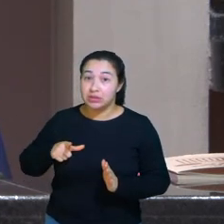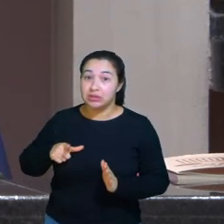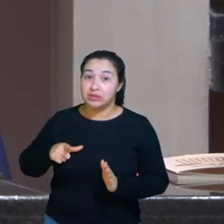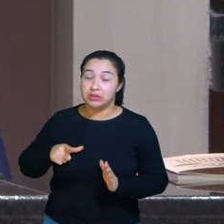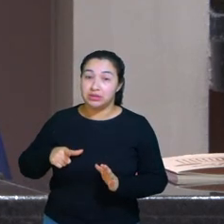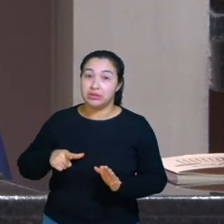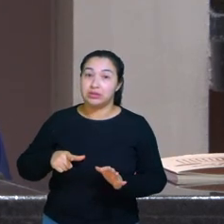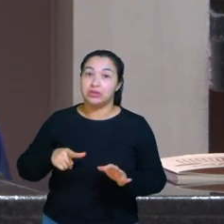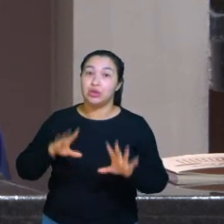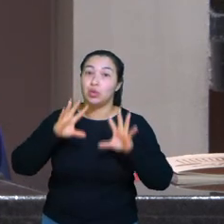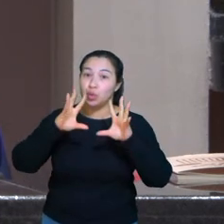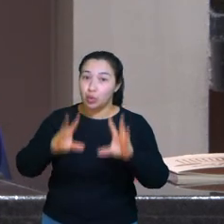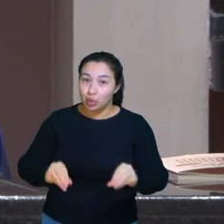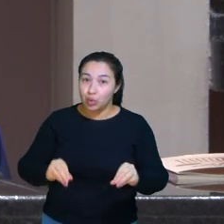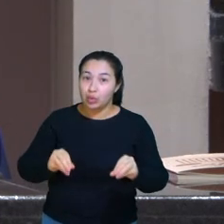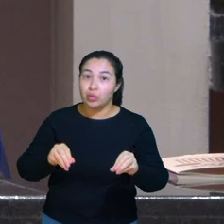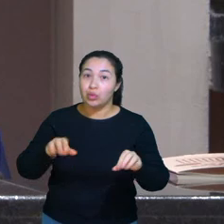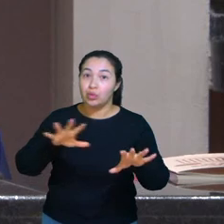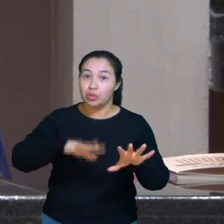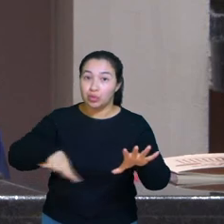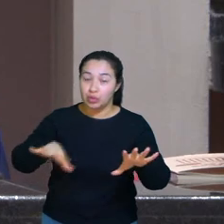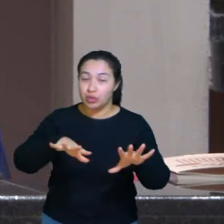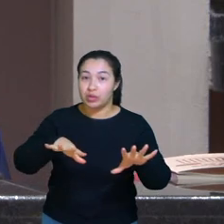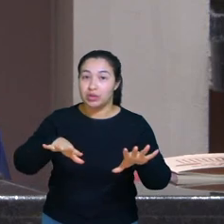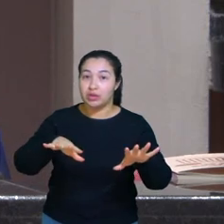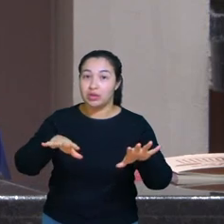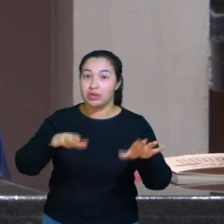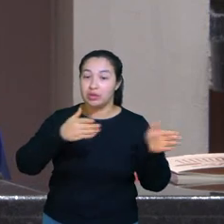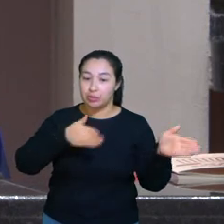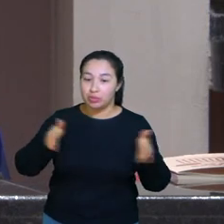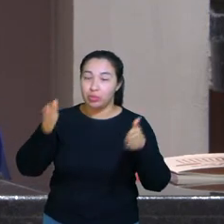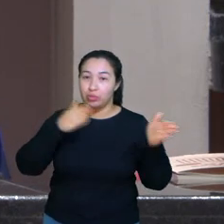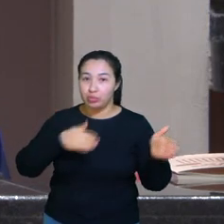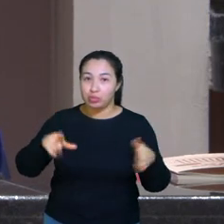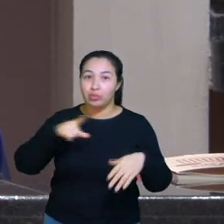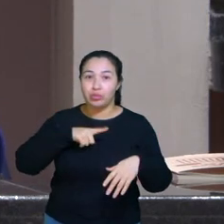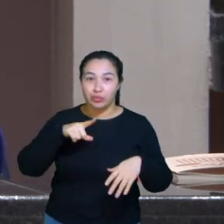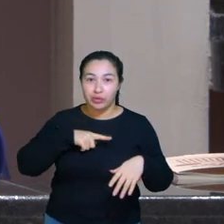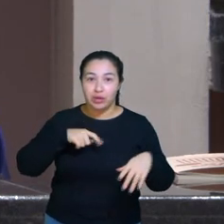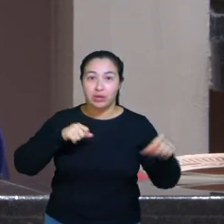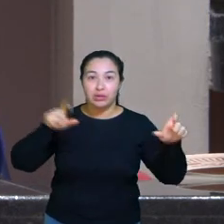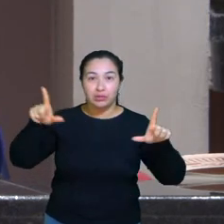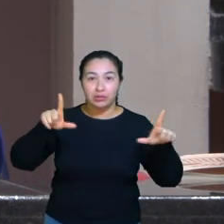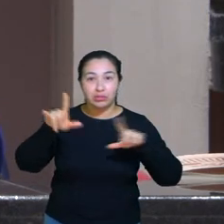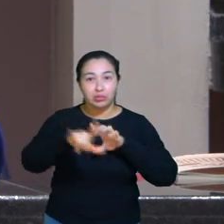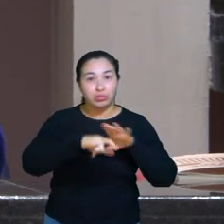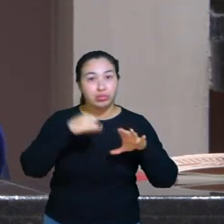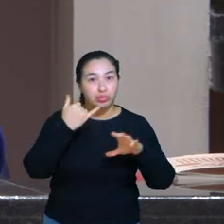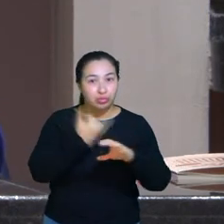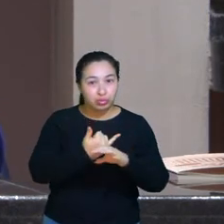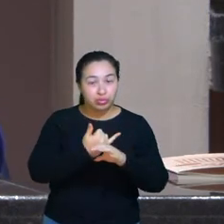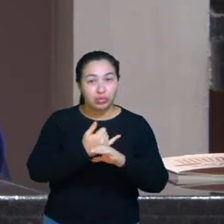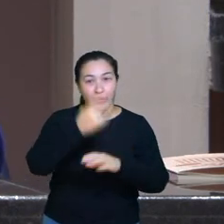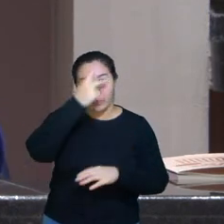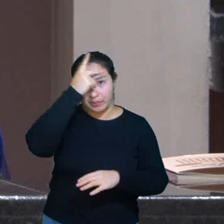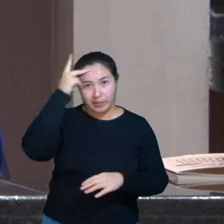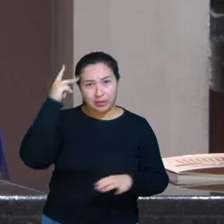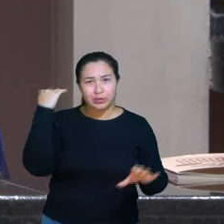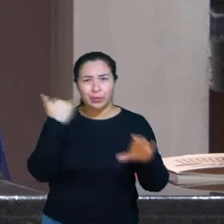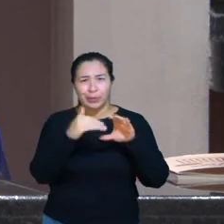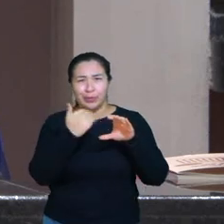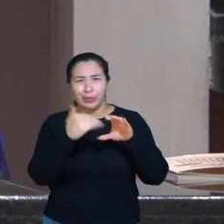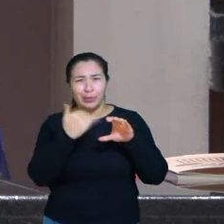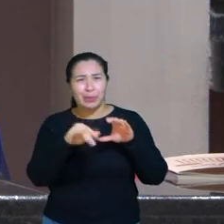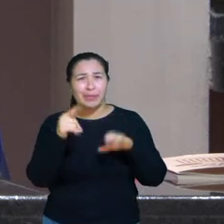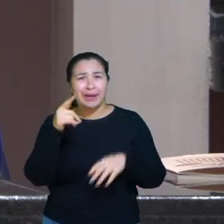transmissão do evento fica gravado tá na plataforma da lesque Então já tem pessoas mandando mensagem aqui Ah